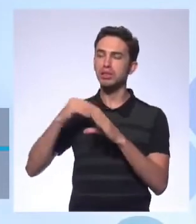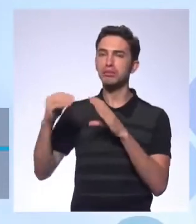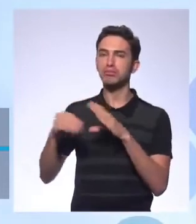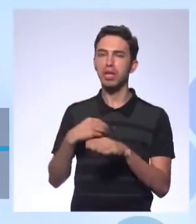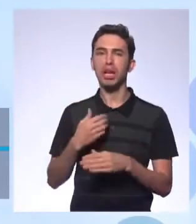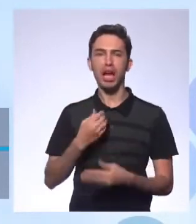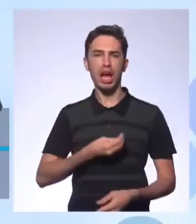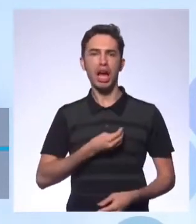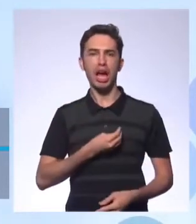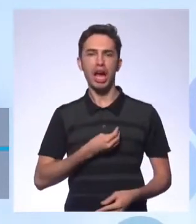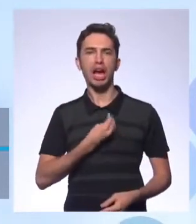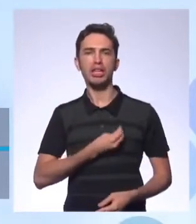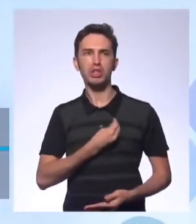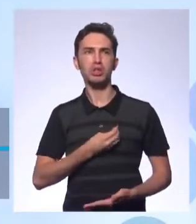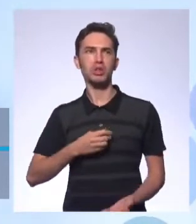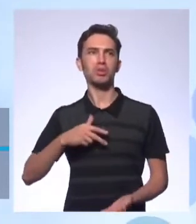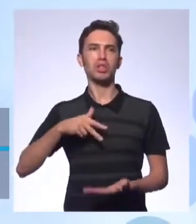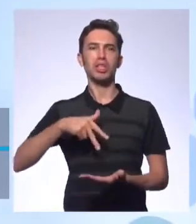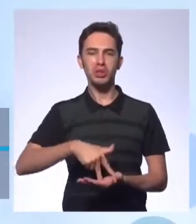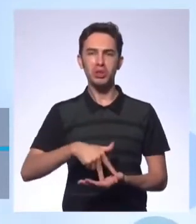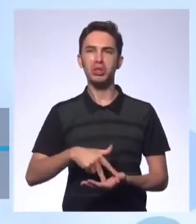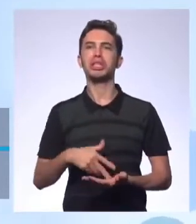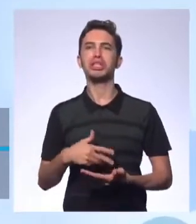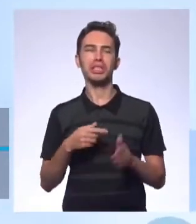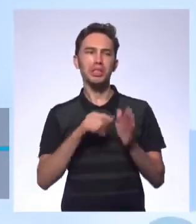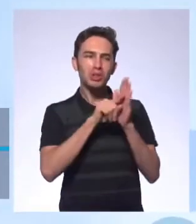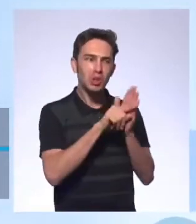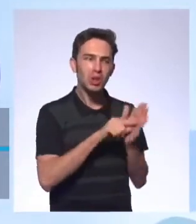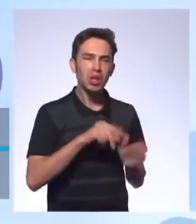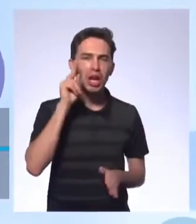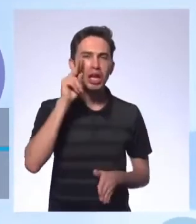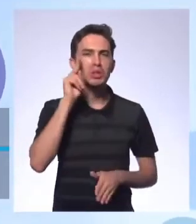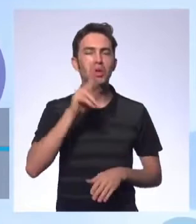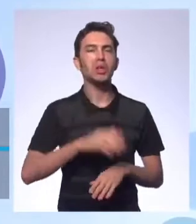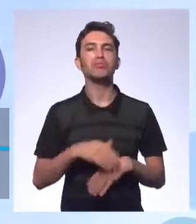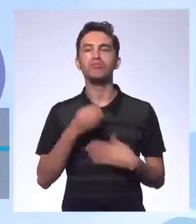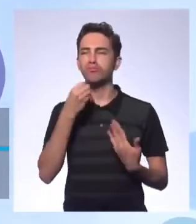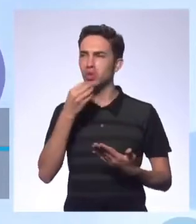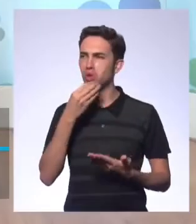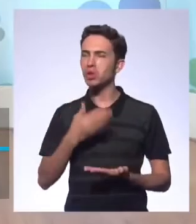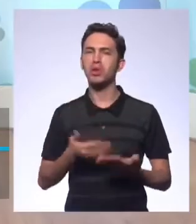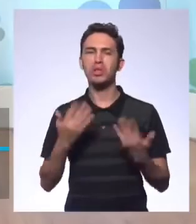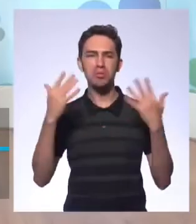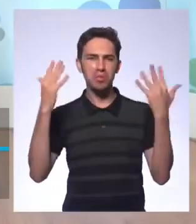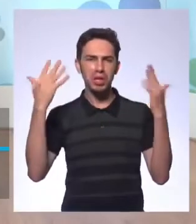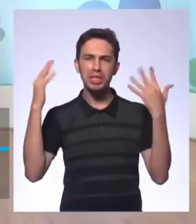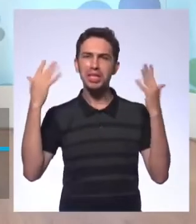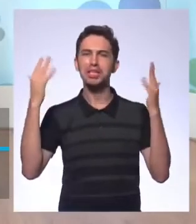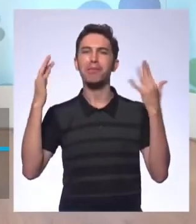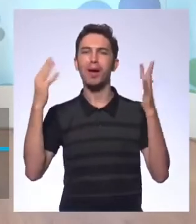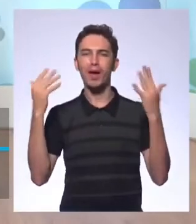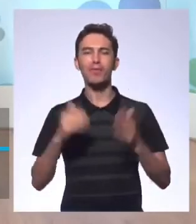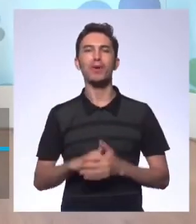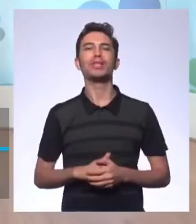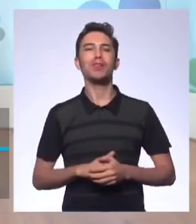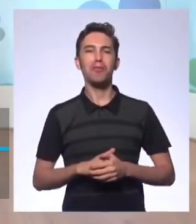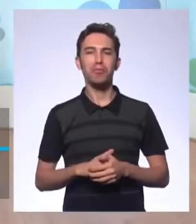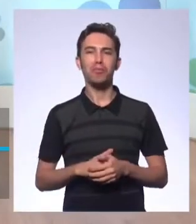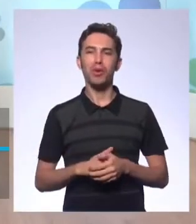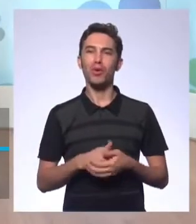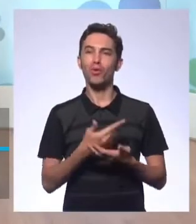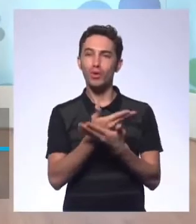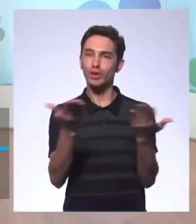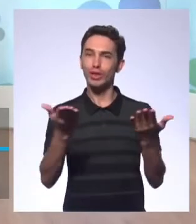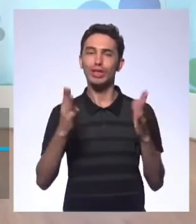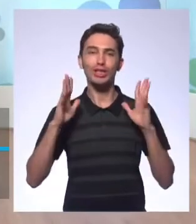historiadoras, e tem que receber as palmas, com certeza. Merecido, tem que receber né, Pro? merecidas as palmas. Vocês aqui são